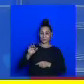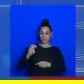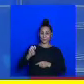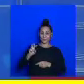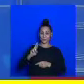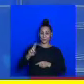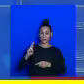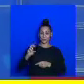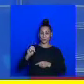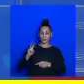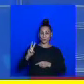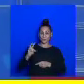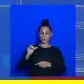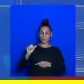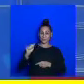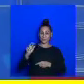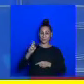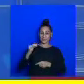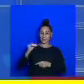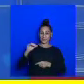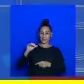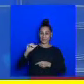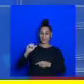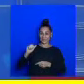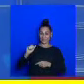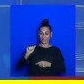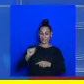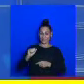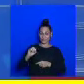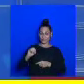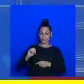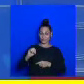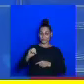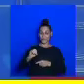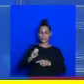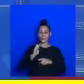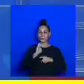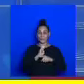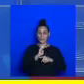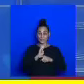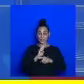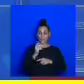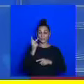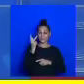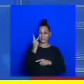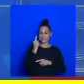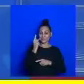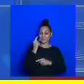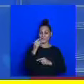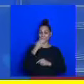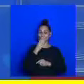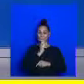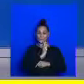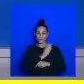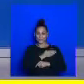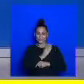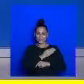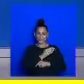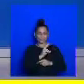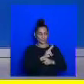é Ferroviário do Ceará. Ferroviário do Ceará é o time do